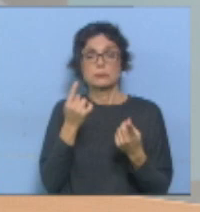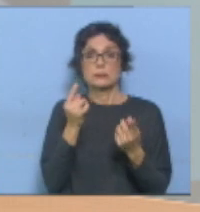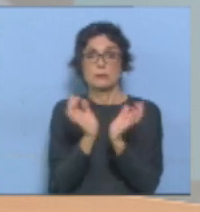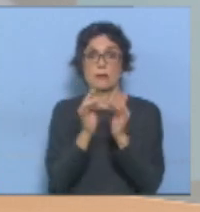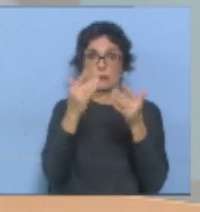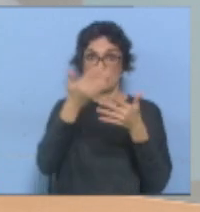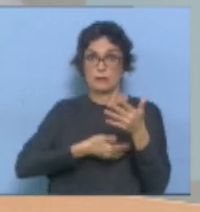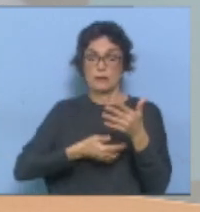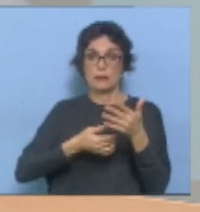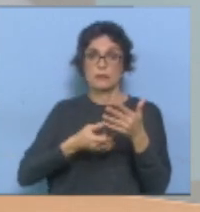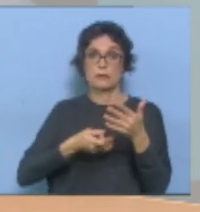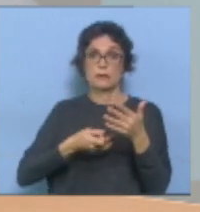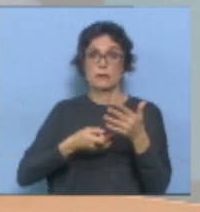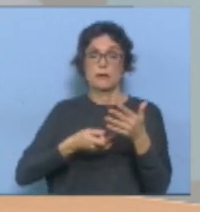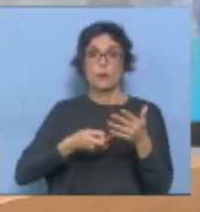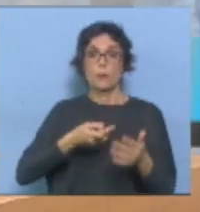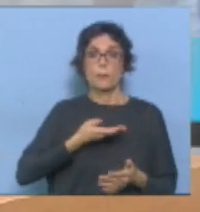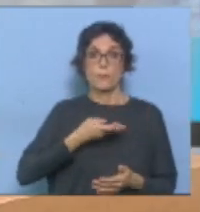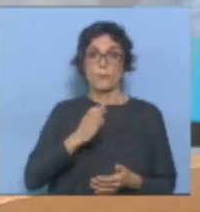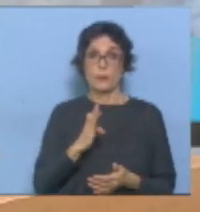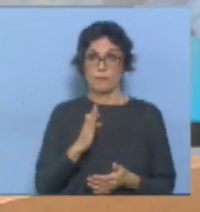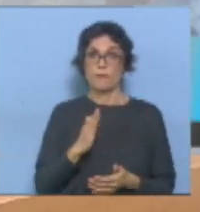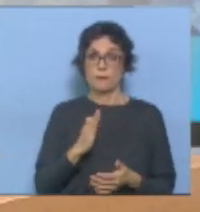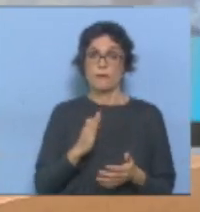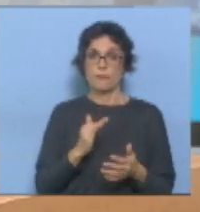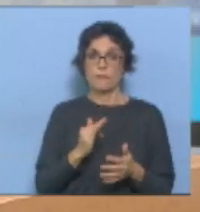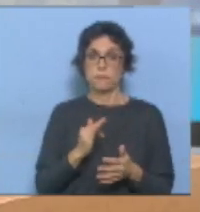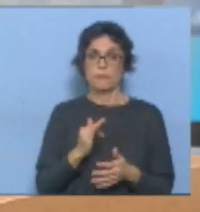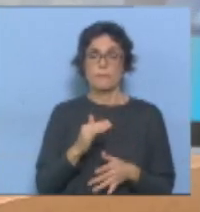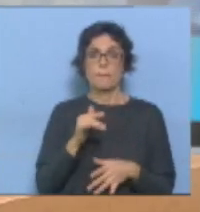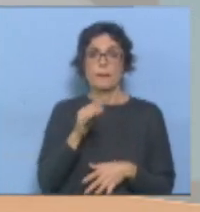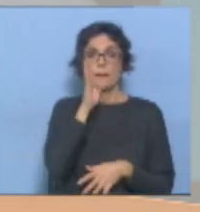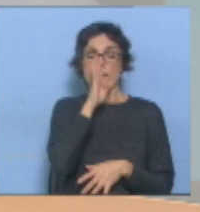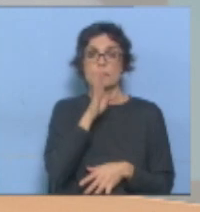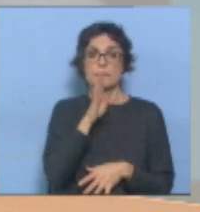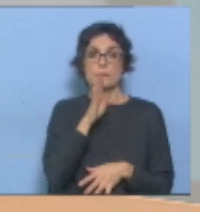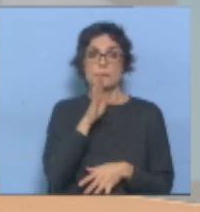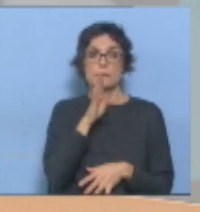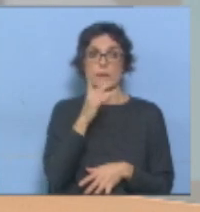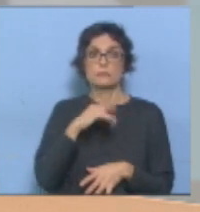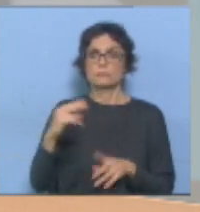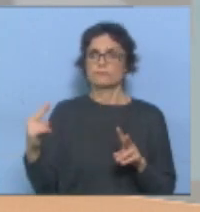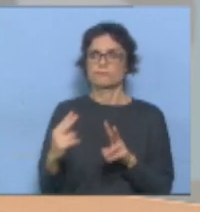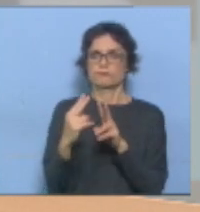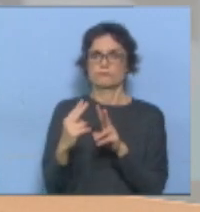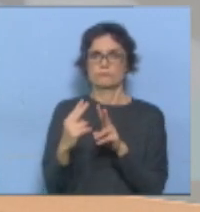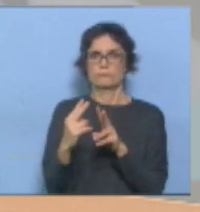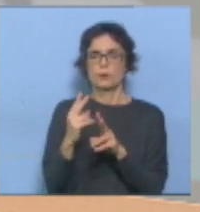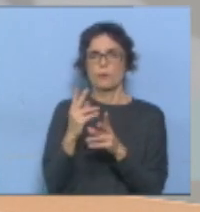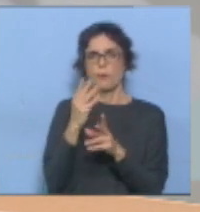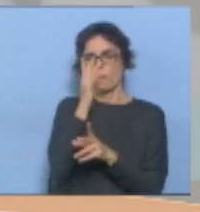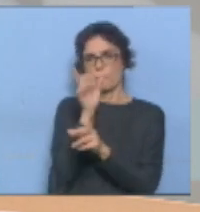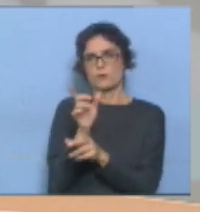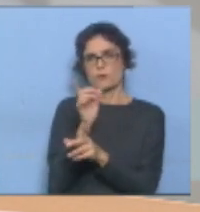internet, o PDF, não é? Sim. Todo o guia está disponível. Se encontrarmos num encontro com uma pessoa com deficiência física...